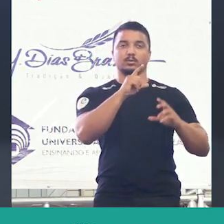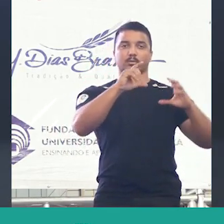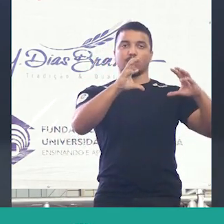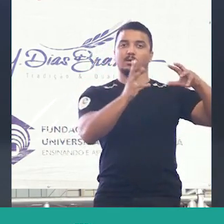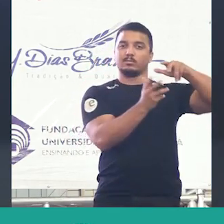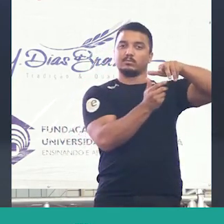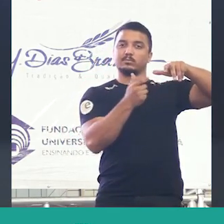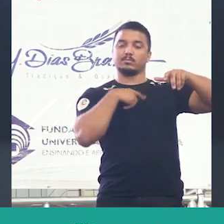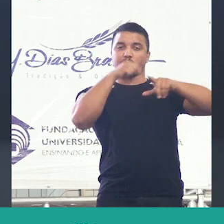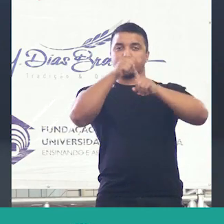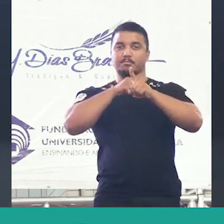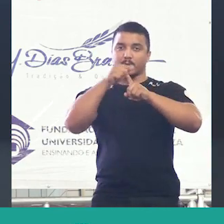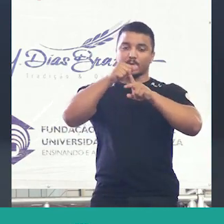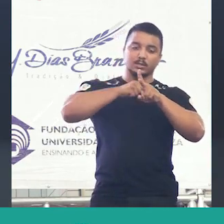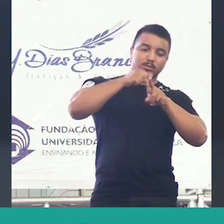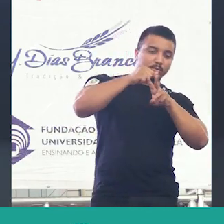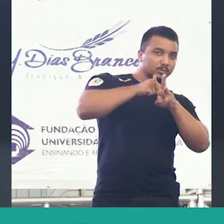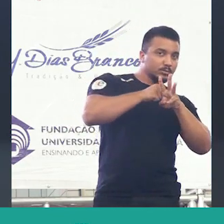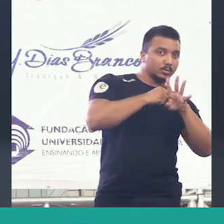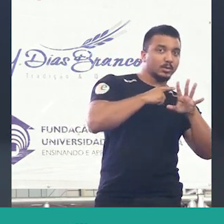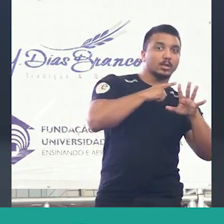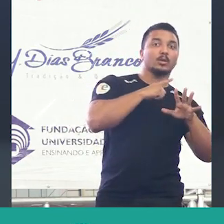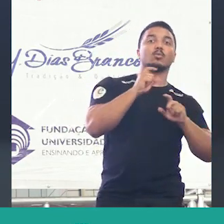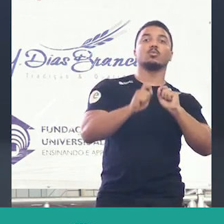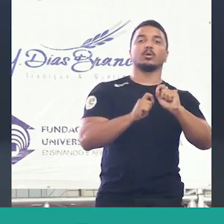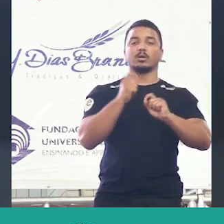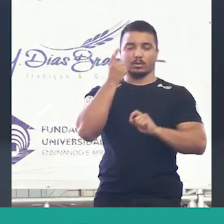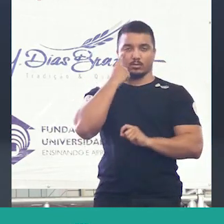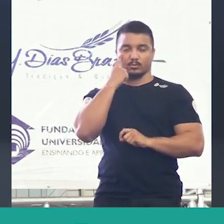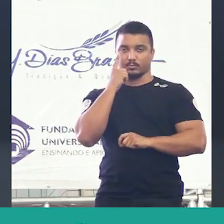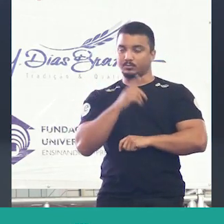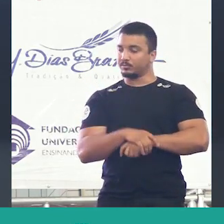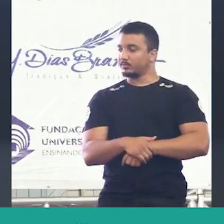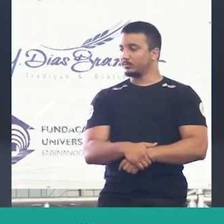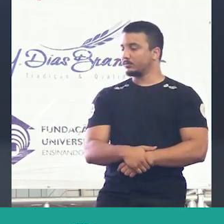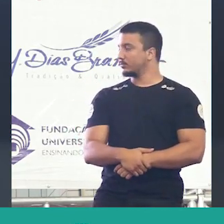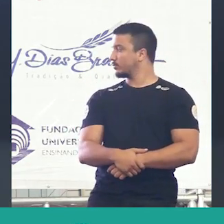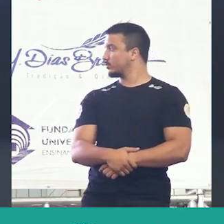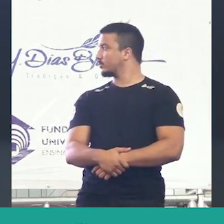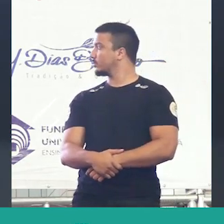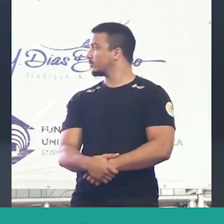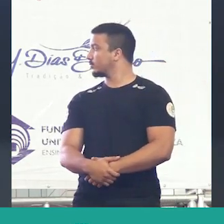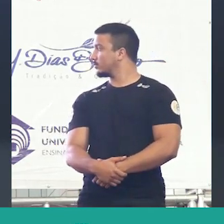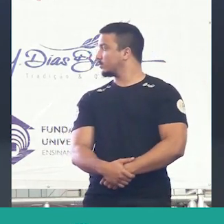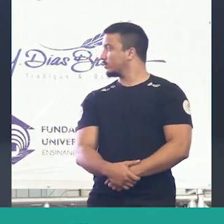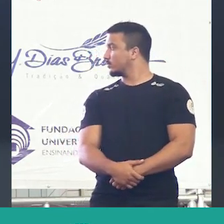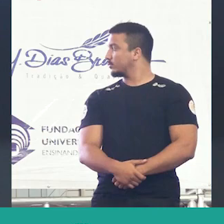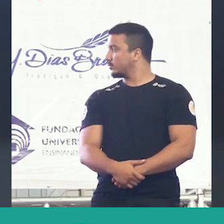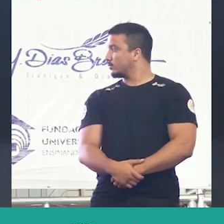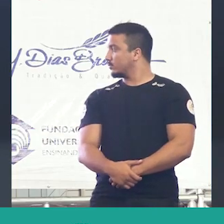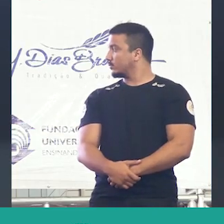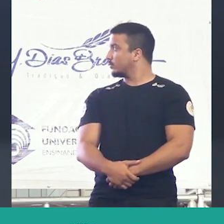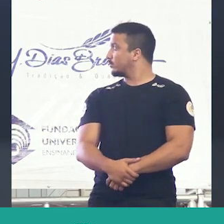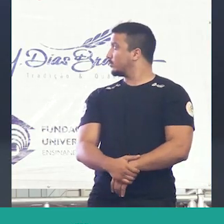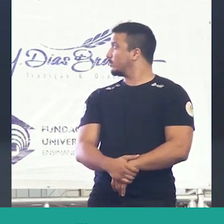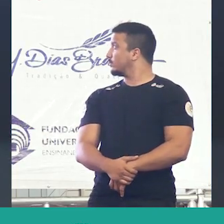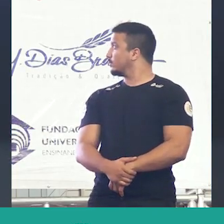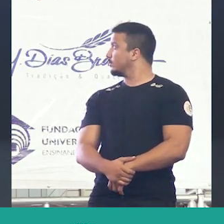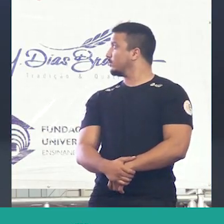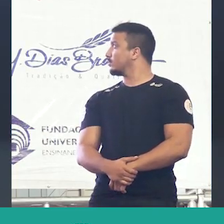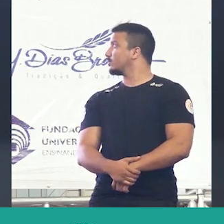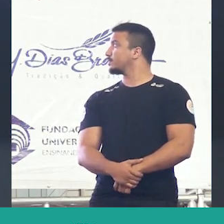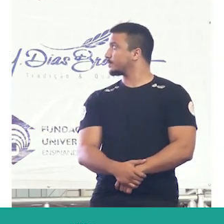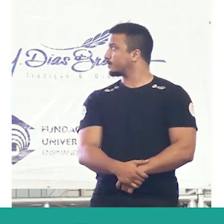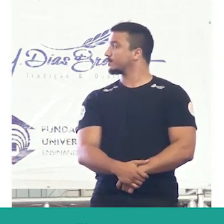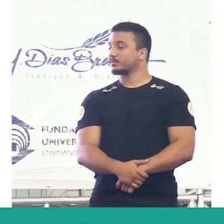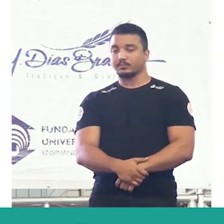elíptica de cada mês, a cada mês teríamos, olha o que é que ele quis dizer, ó. Olha o que é que ele quis